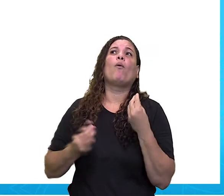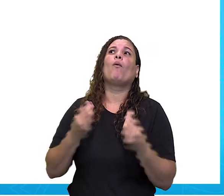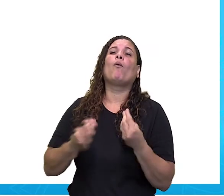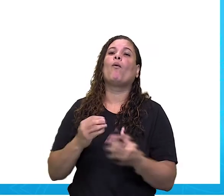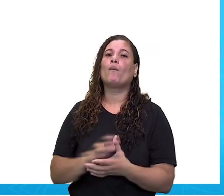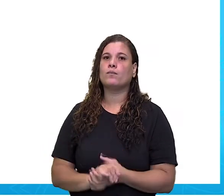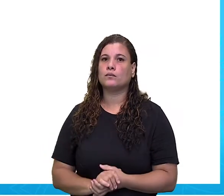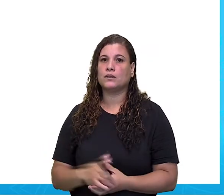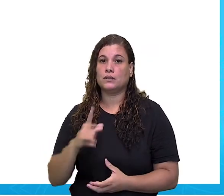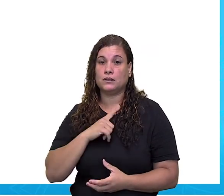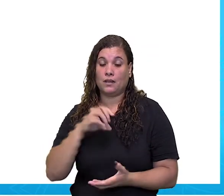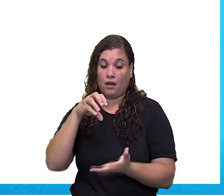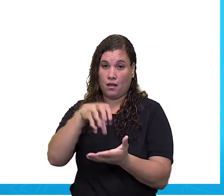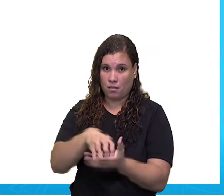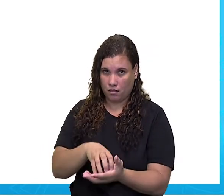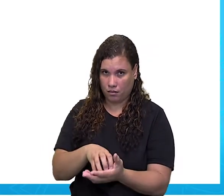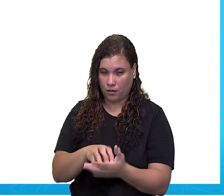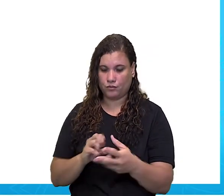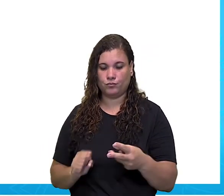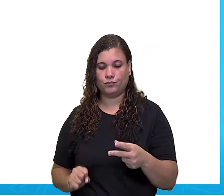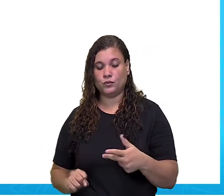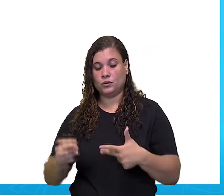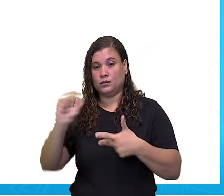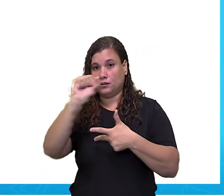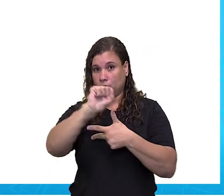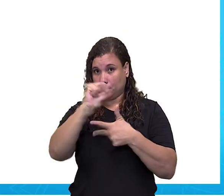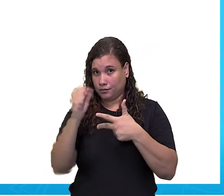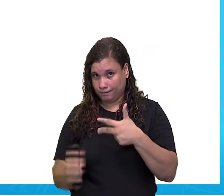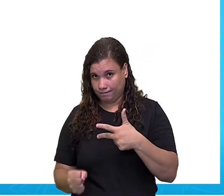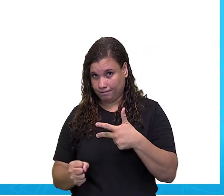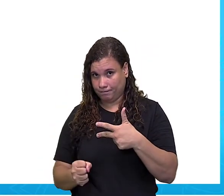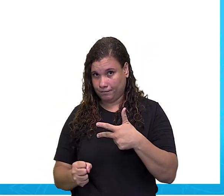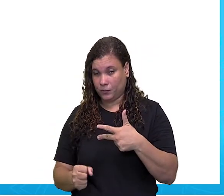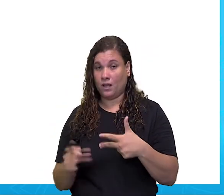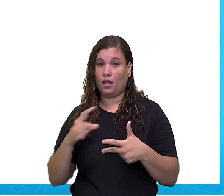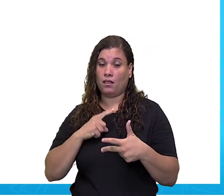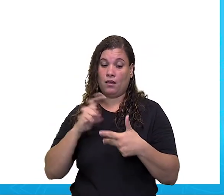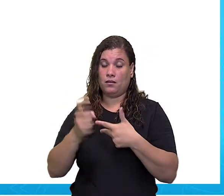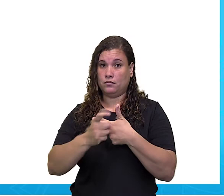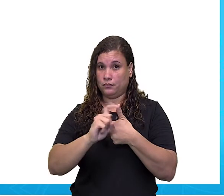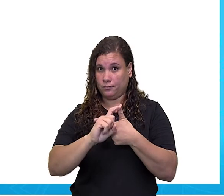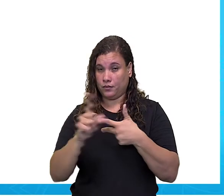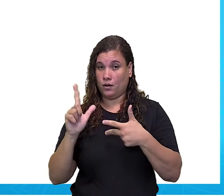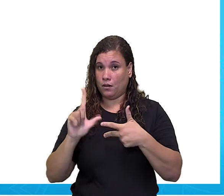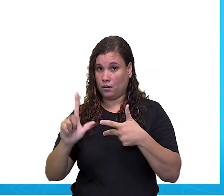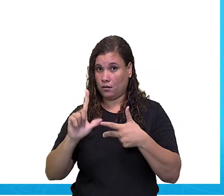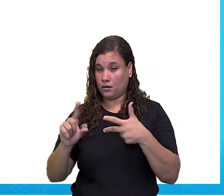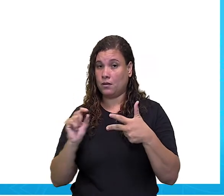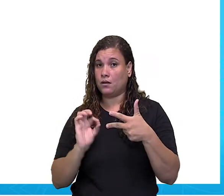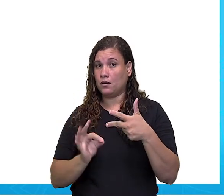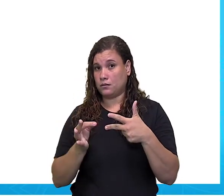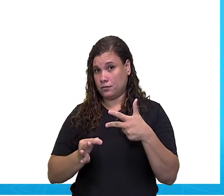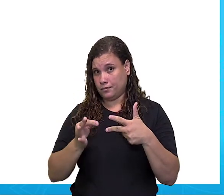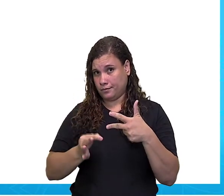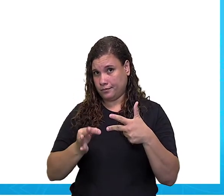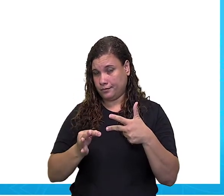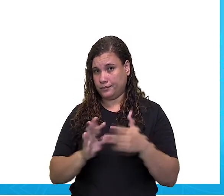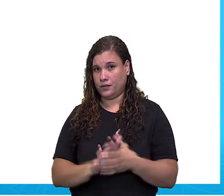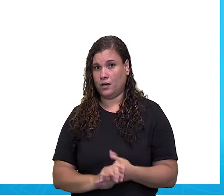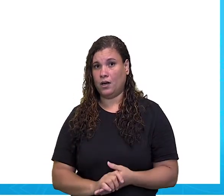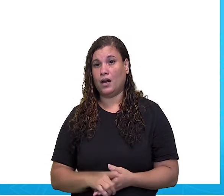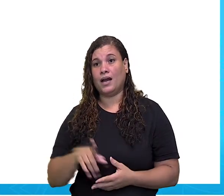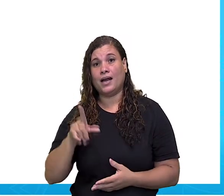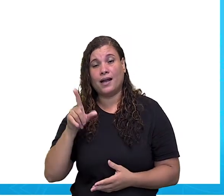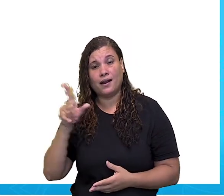poderes, que é o poder executivo, legislativo e judiciário, tá? Sendo a sede administrativa do nosso país.